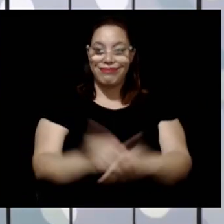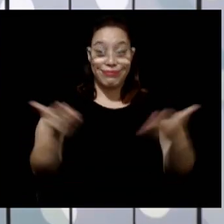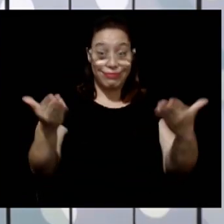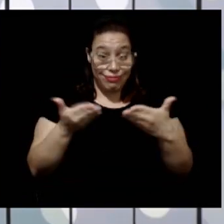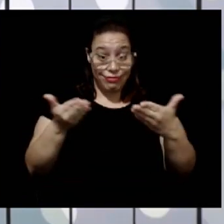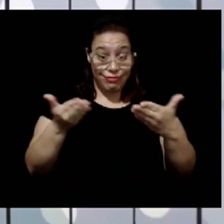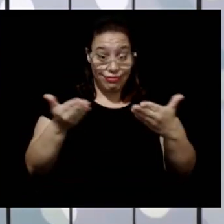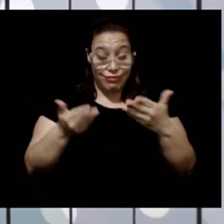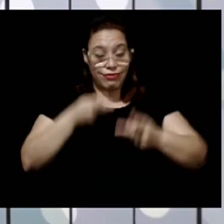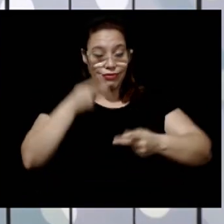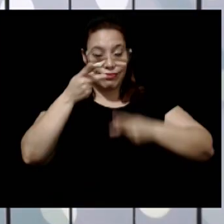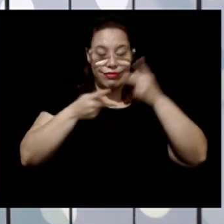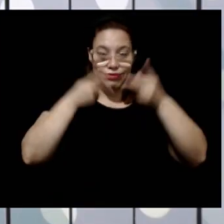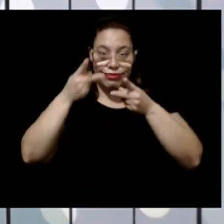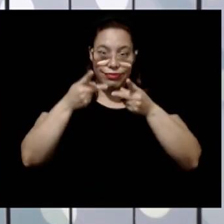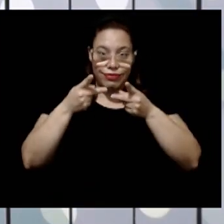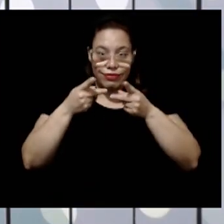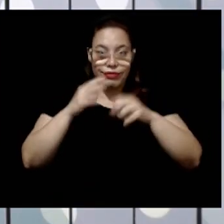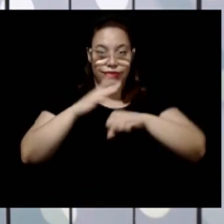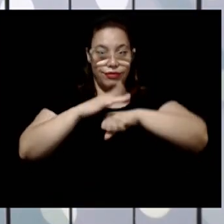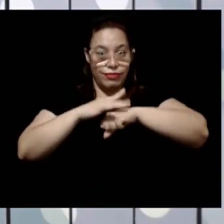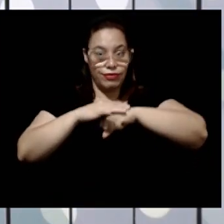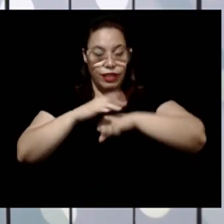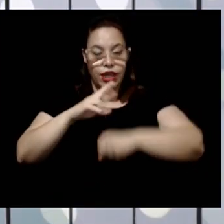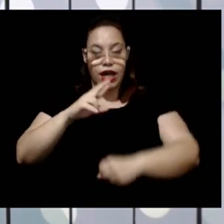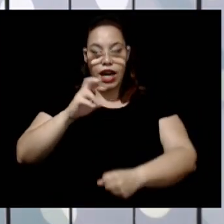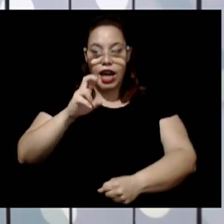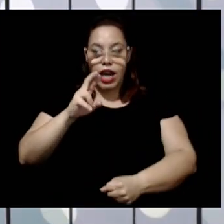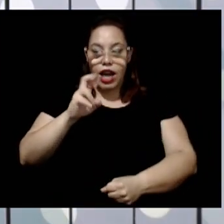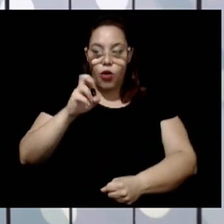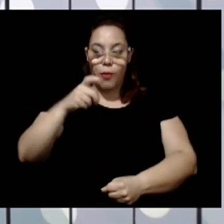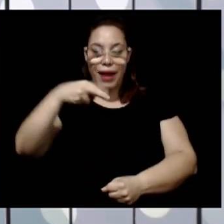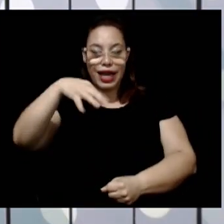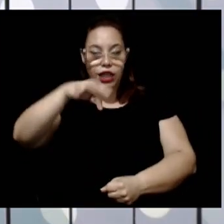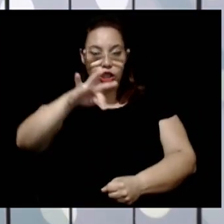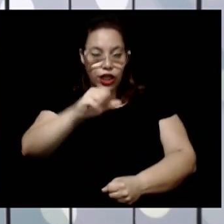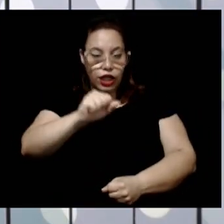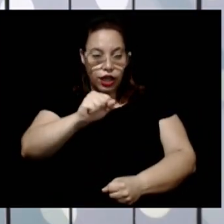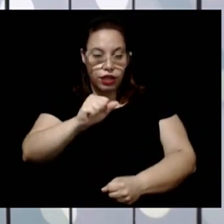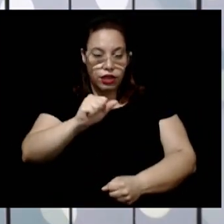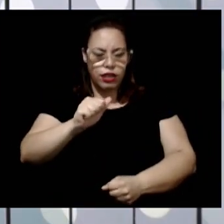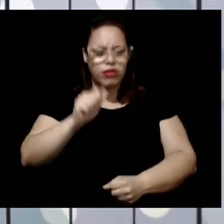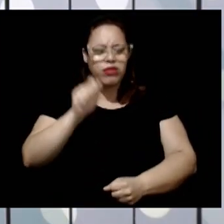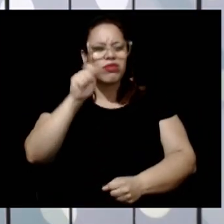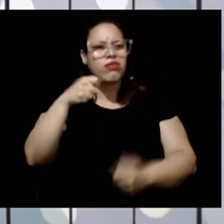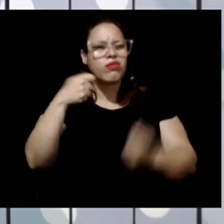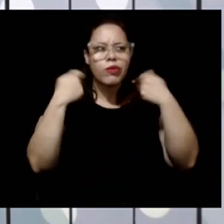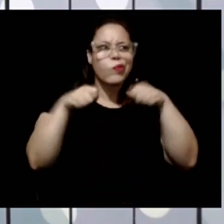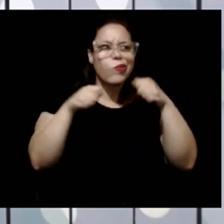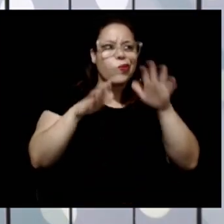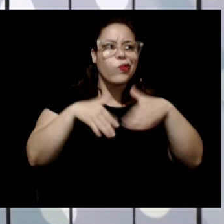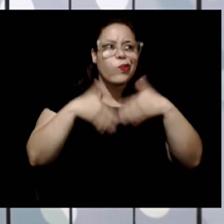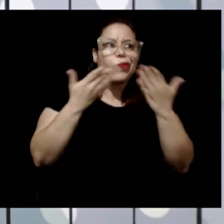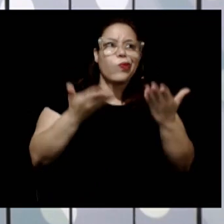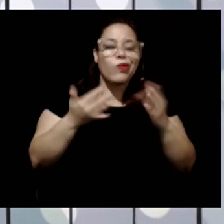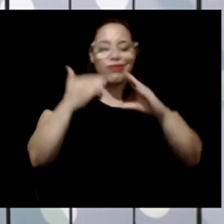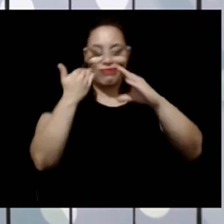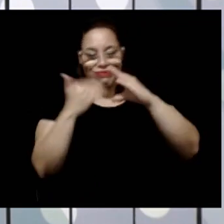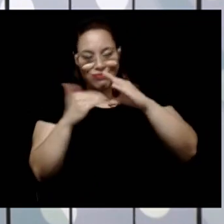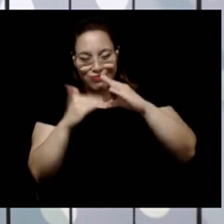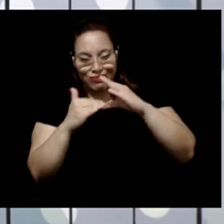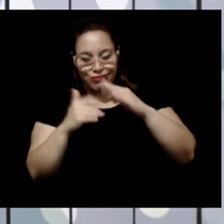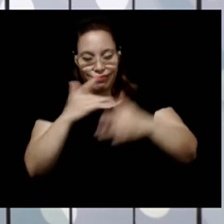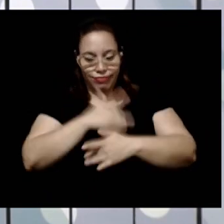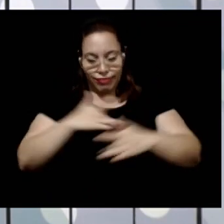falar sobre as doenças reumáticas. Mas antes você precisa saber que para participar do Saúde é Vida